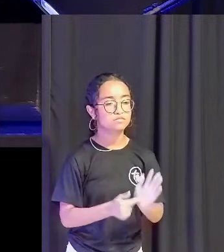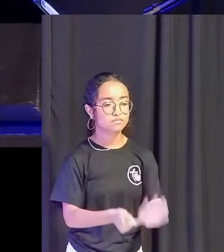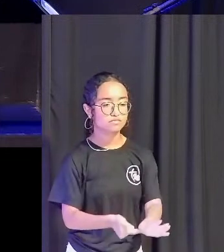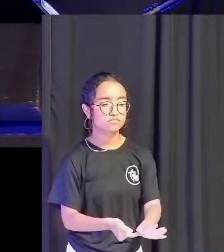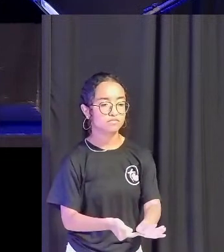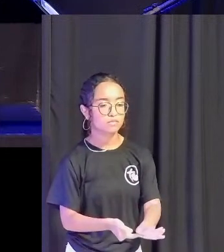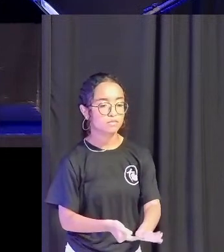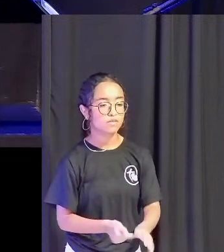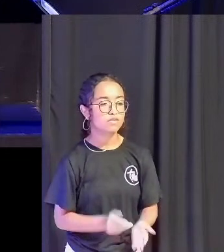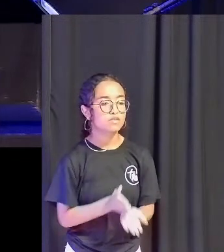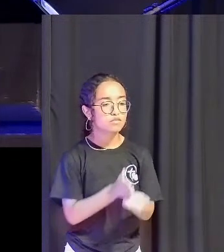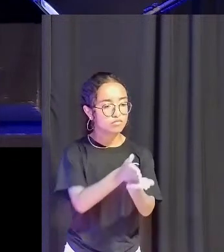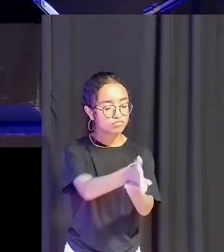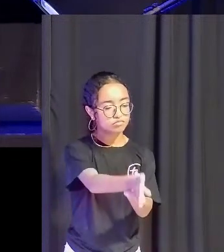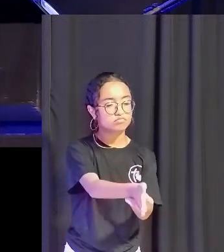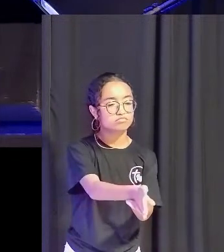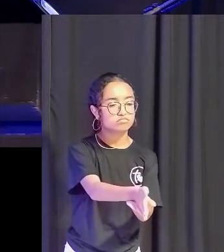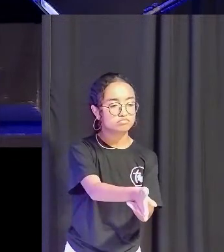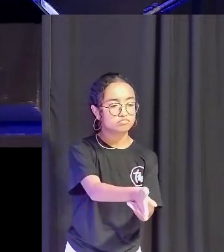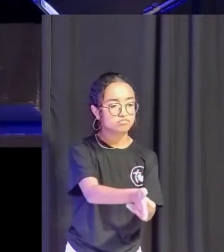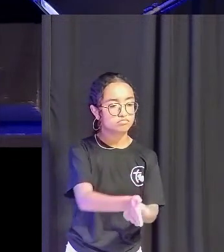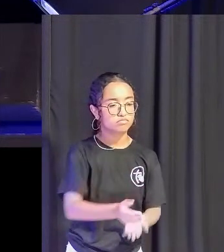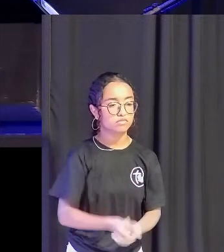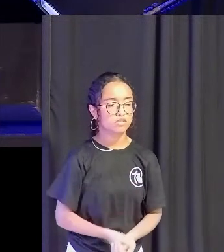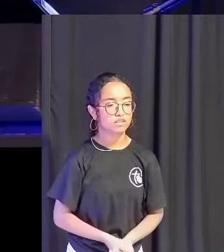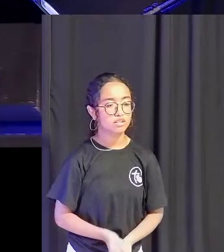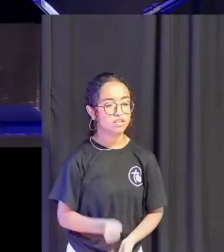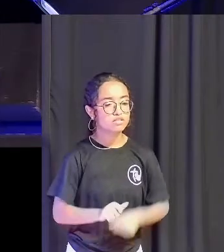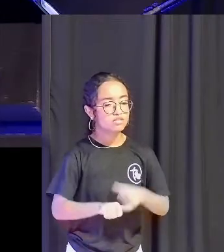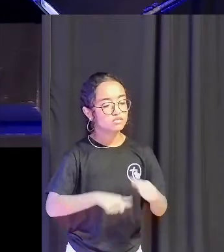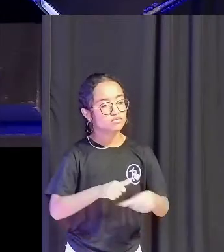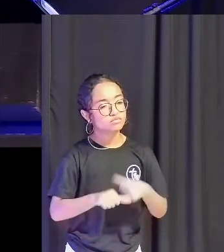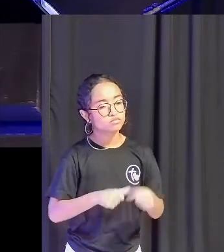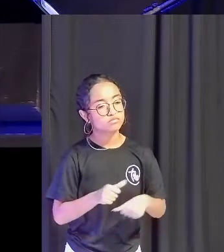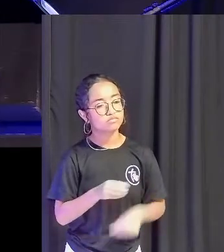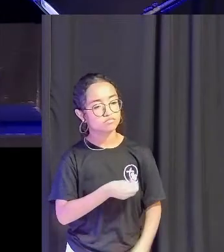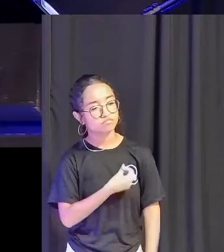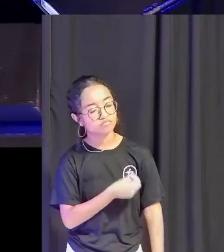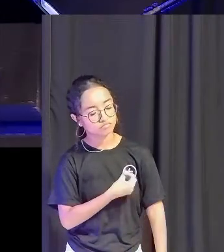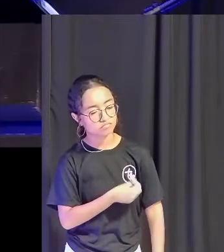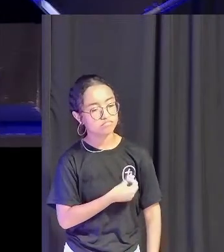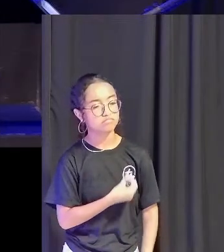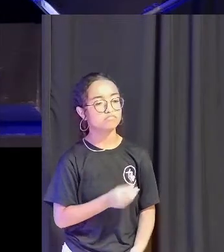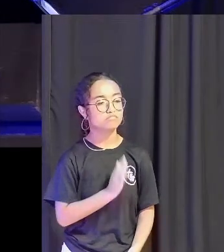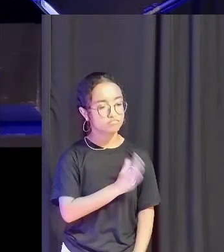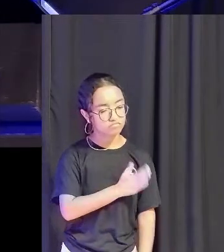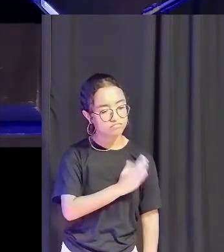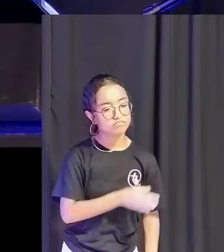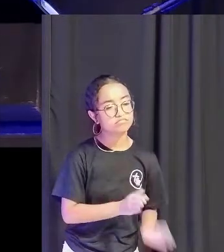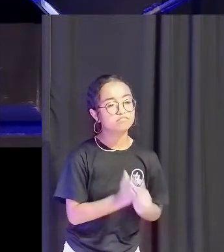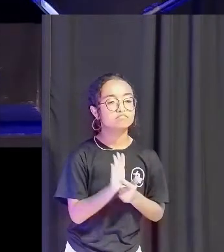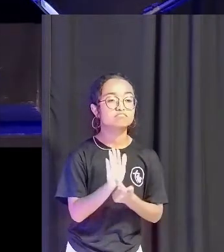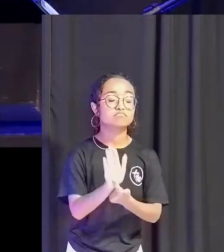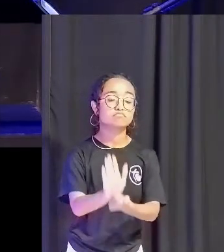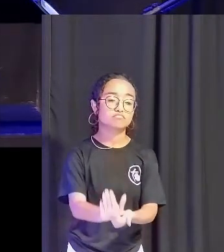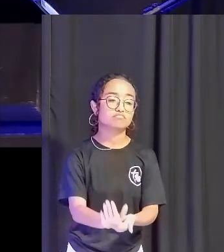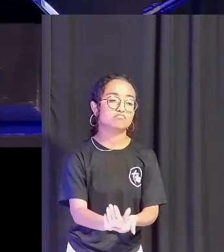saída. Toca suas vidas, seus corações hoje, Senhor. Revela essa saída e esse escape para cada